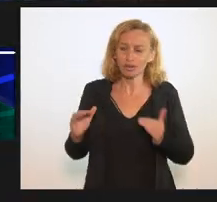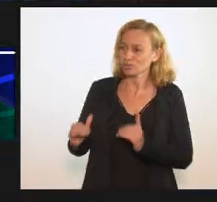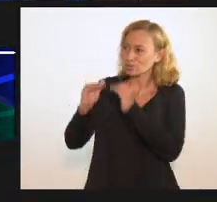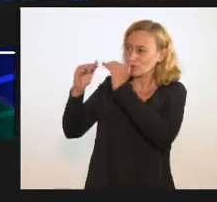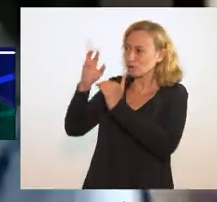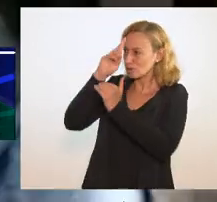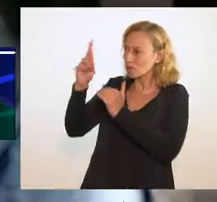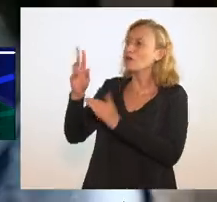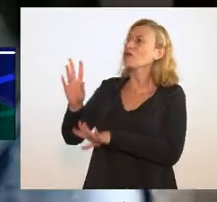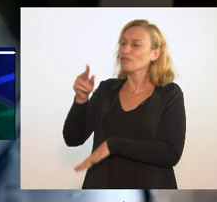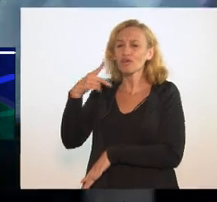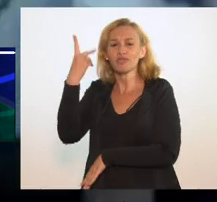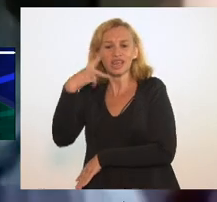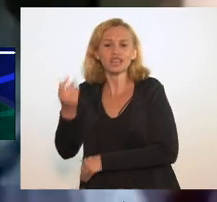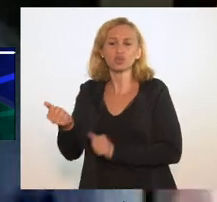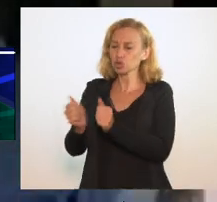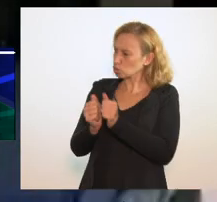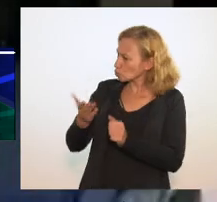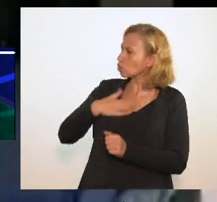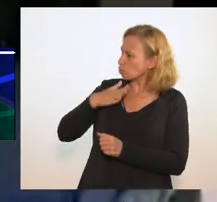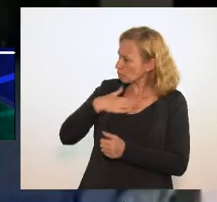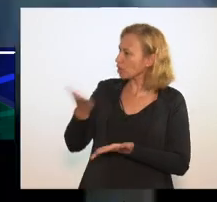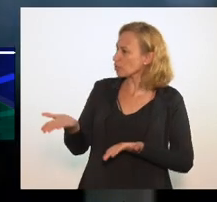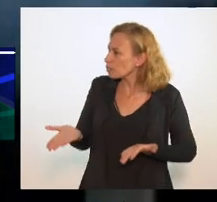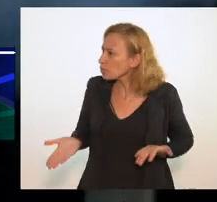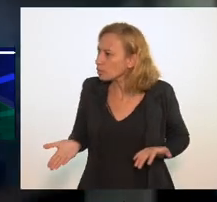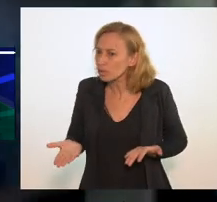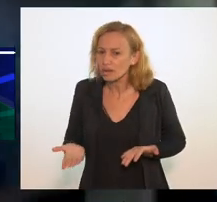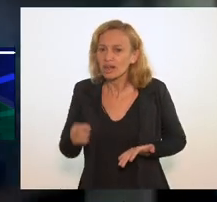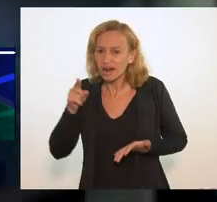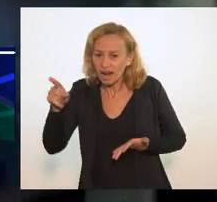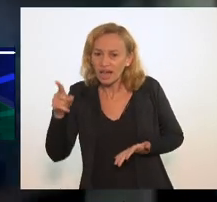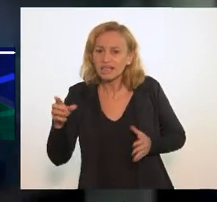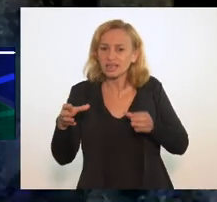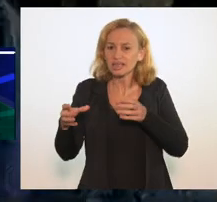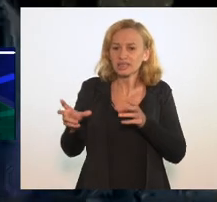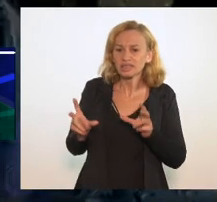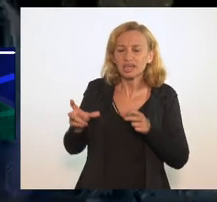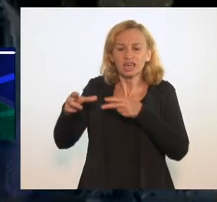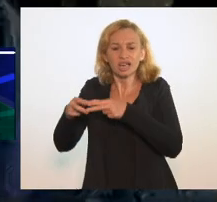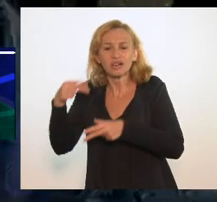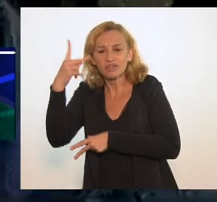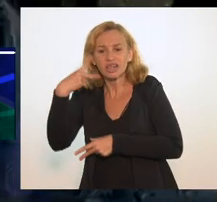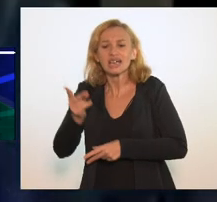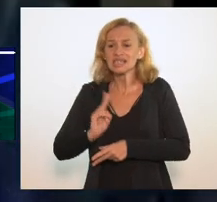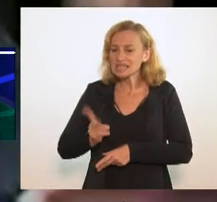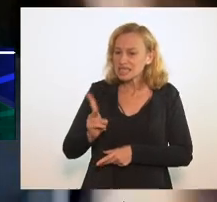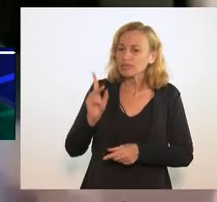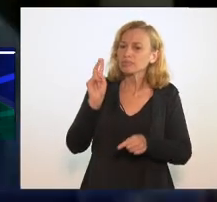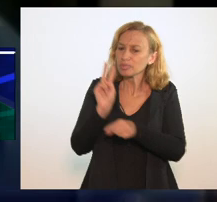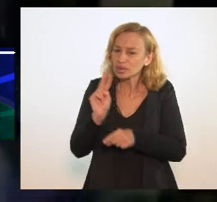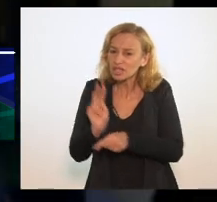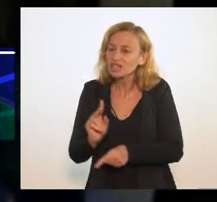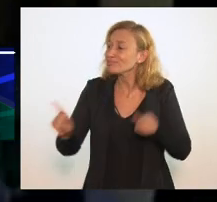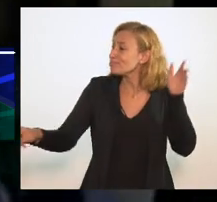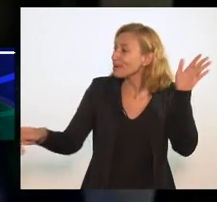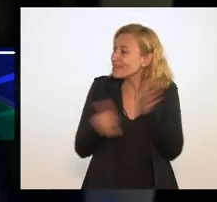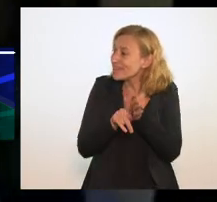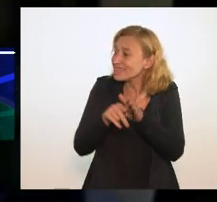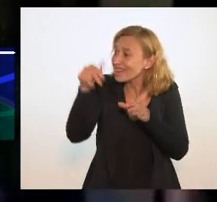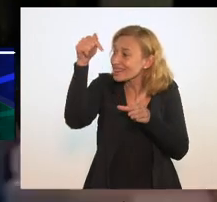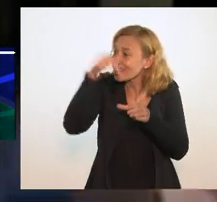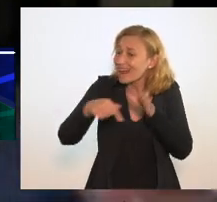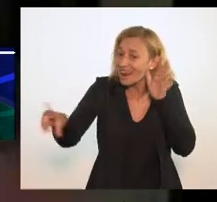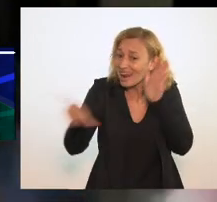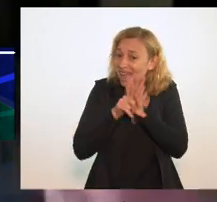foi vereador comigo, inclusive, entendeu? Lá na Câmara de Vereadores, a gente sempre defendeu isso. Isso está na lei,